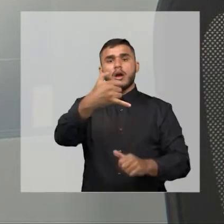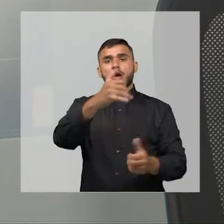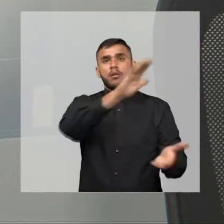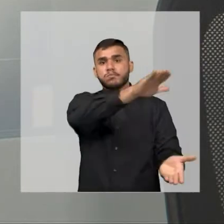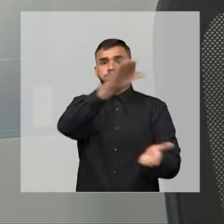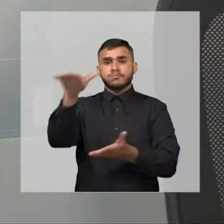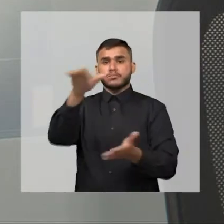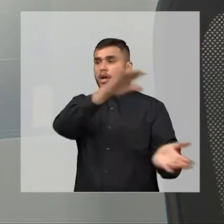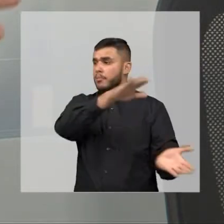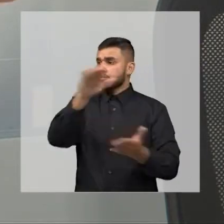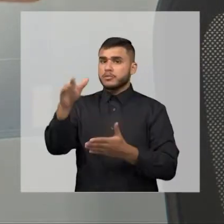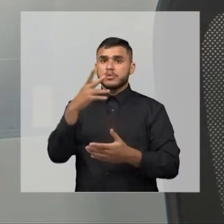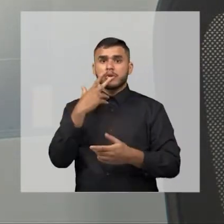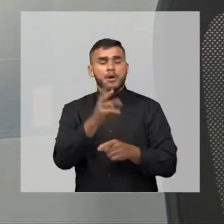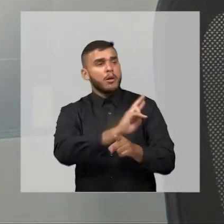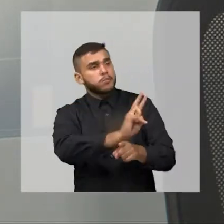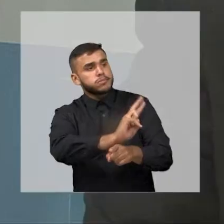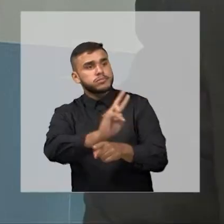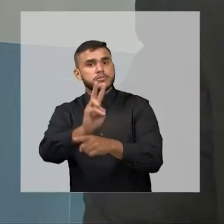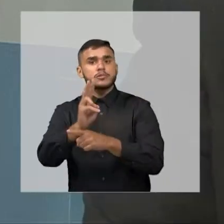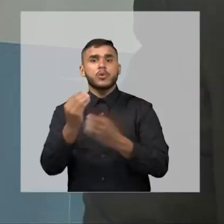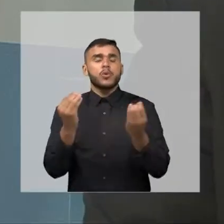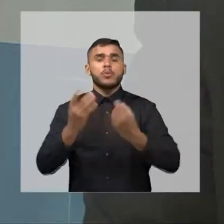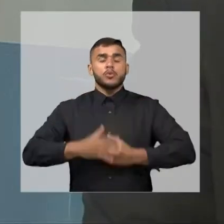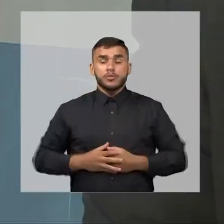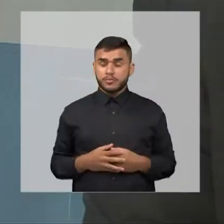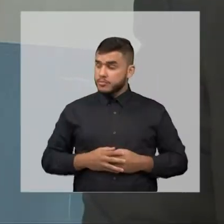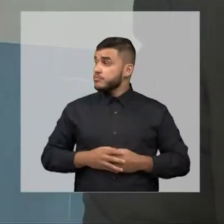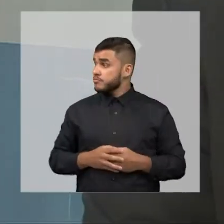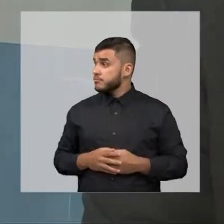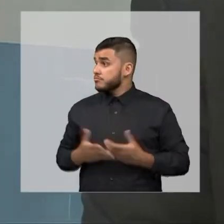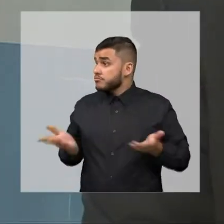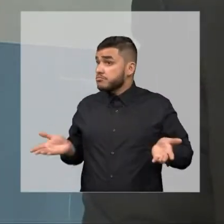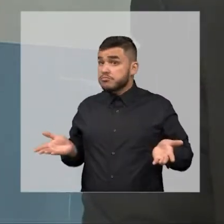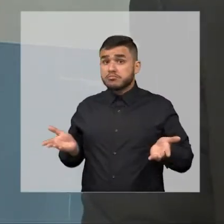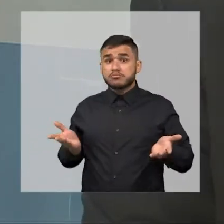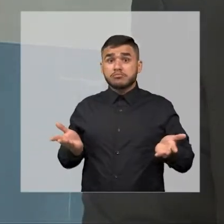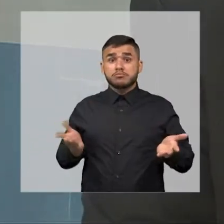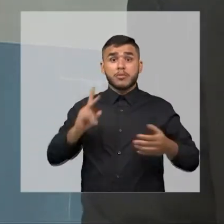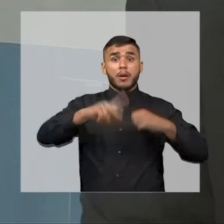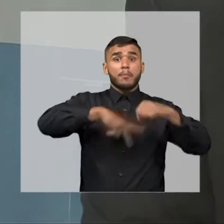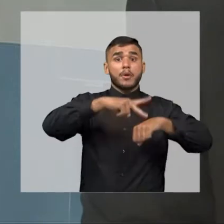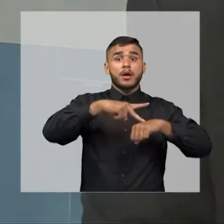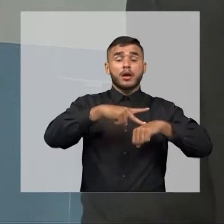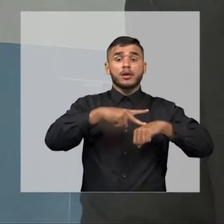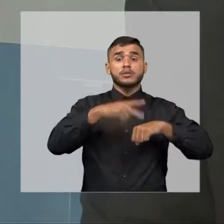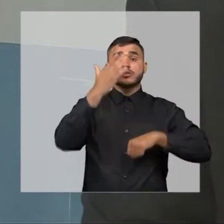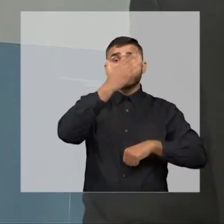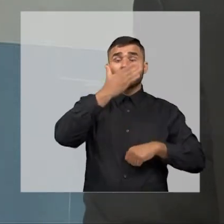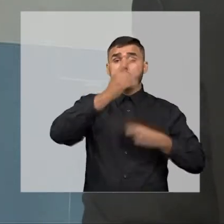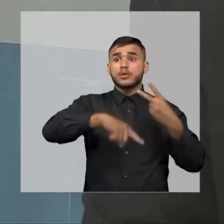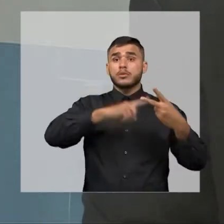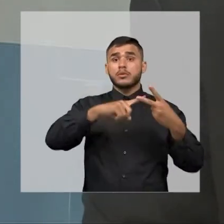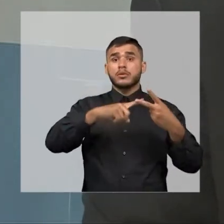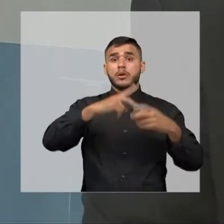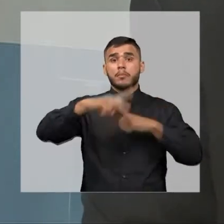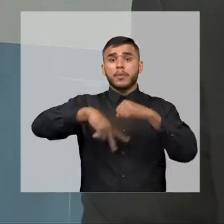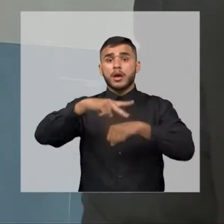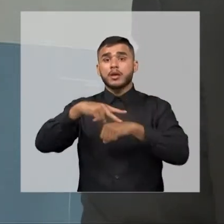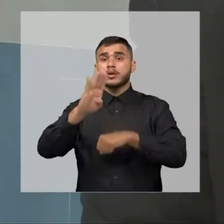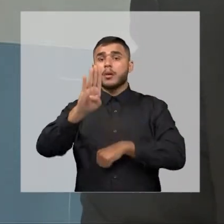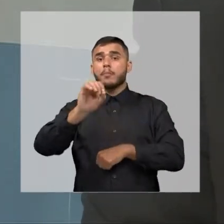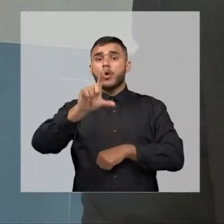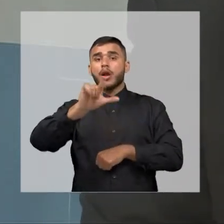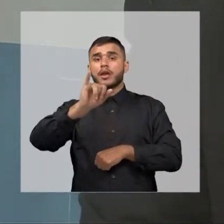armas? Não dá para ter uma conversa na sua ótica em relação à Colômbia e à Bolívia e dizer, ei, pessoal, vocês não podem continuar fazendo isso no Brasil, não, que